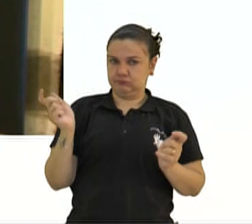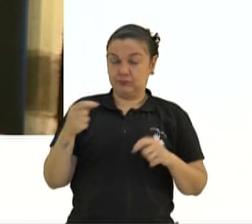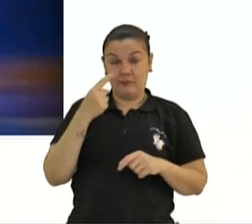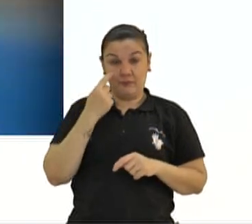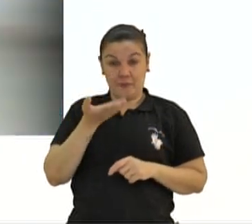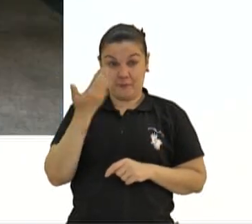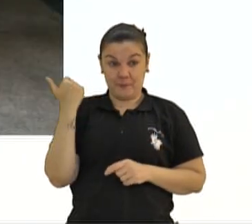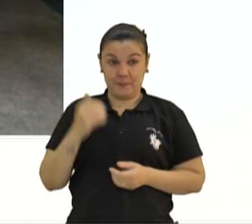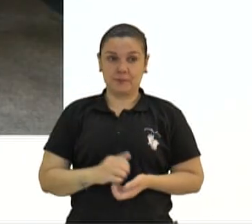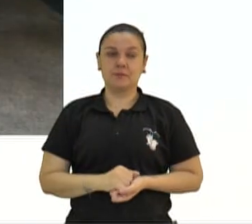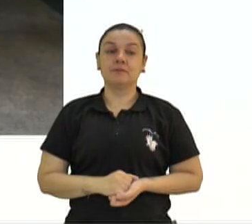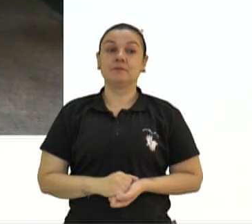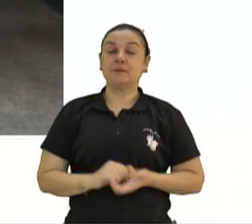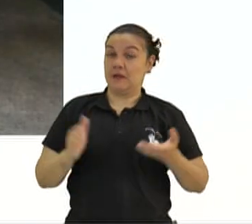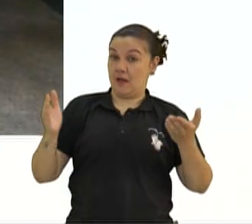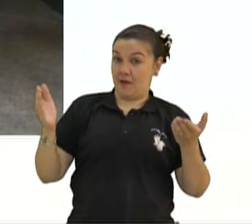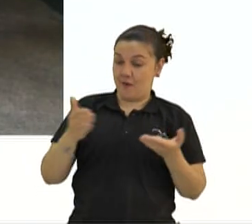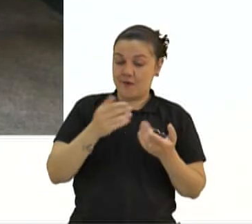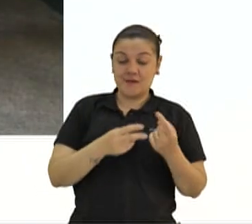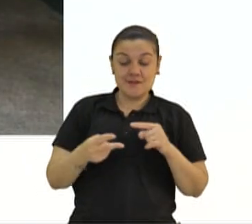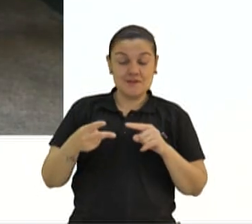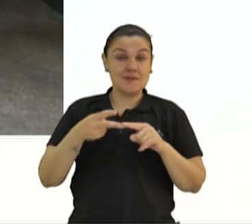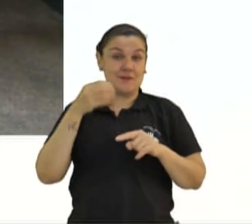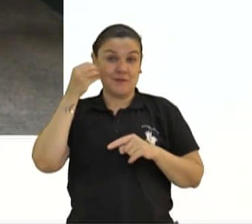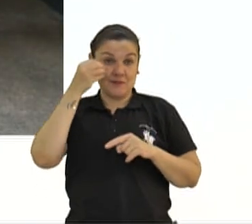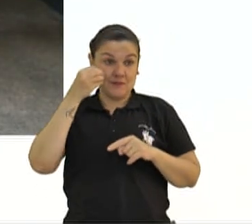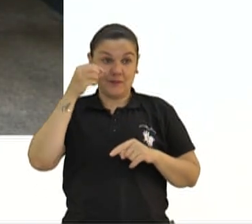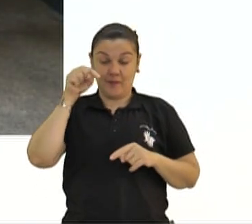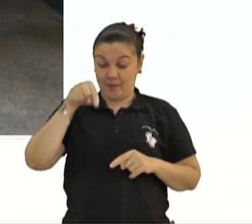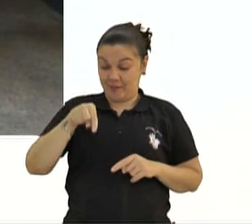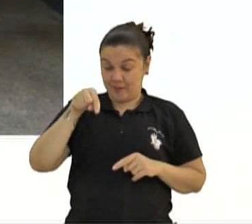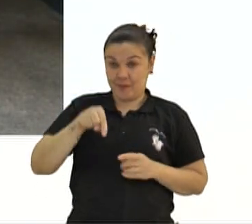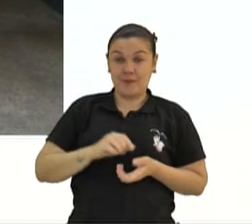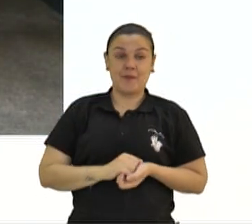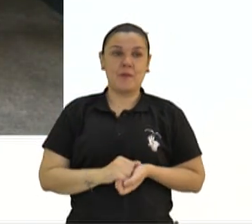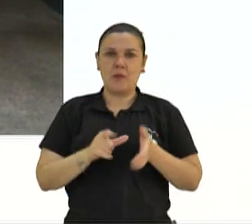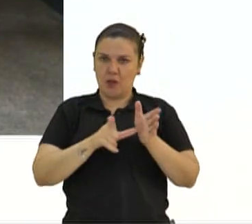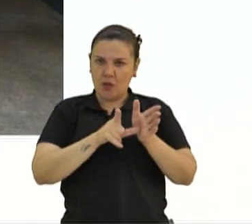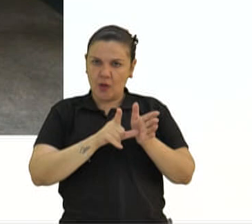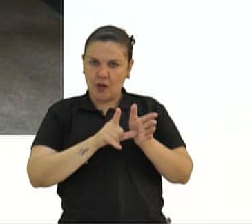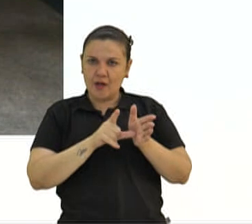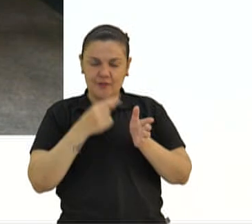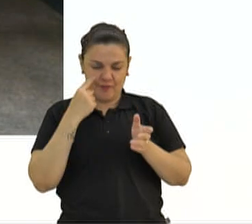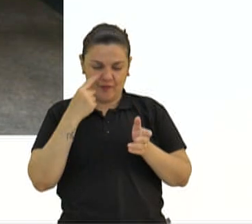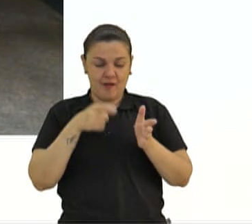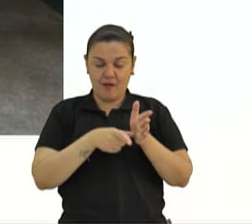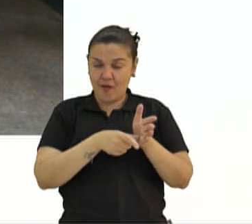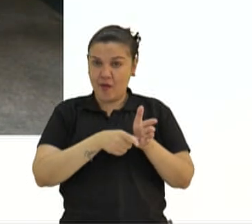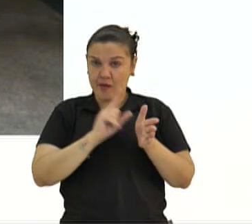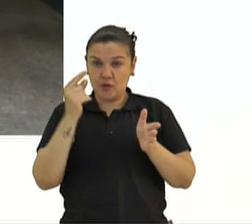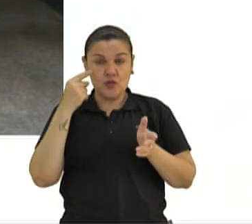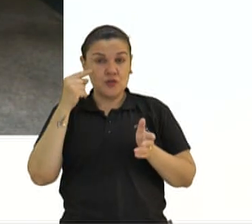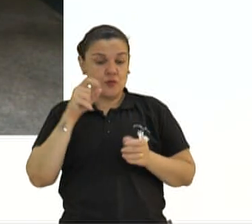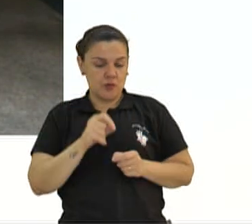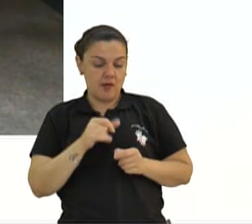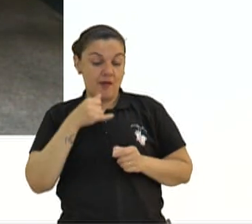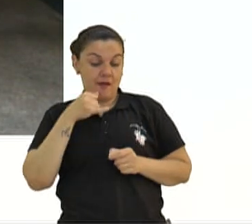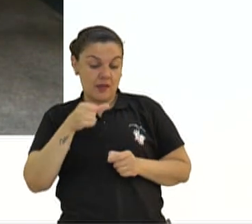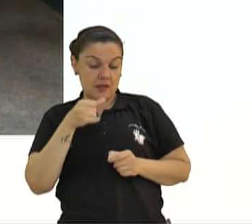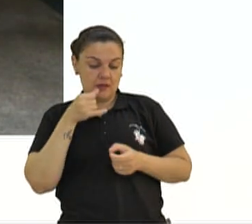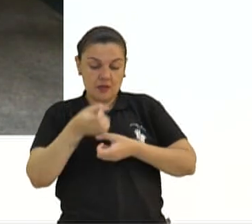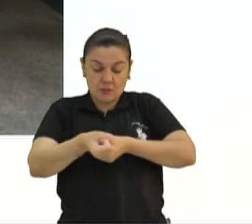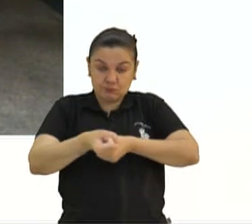lá? Então, professor Marcos, no experimento anterior, nós vimos que a eletricidade foi capaz de